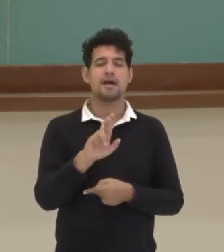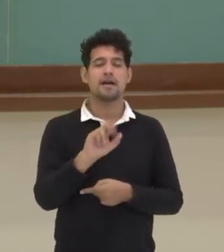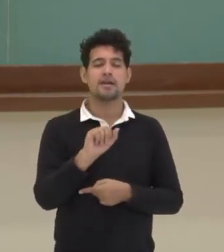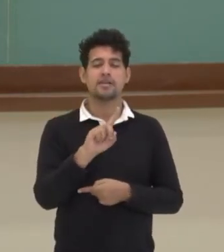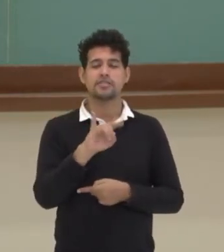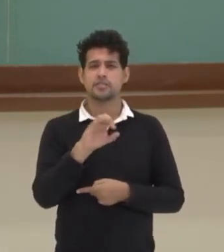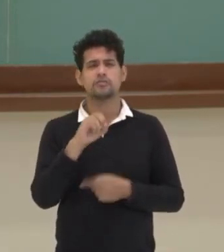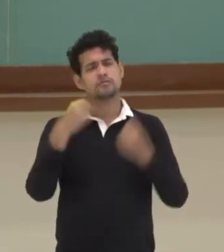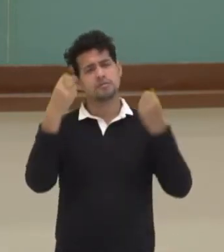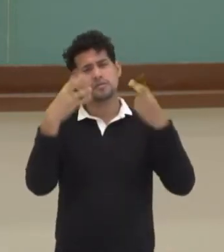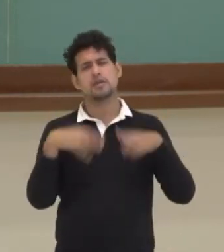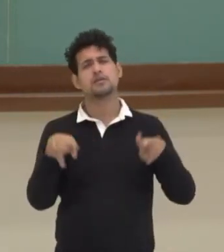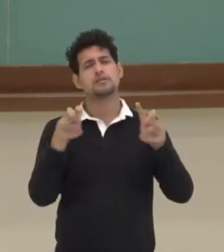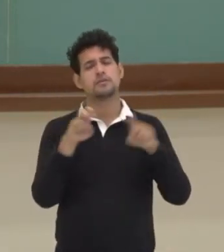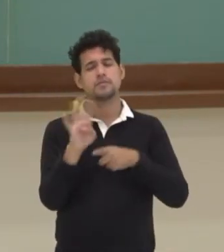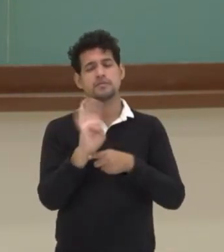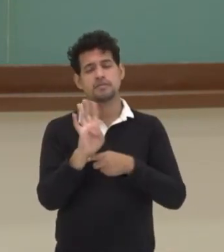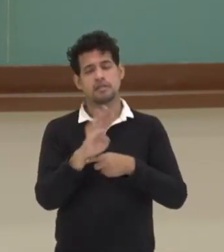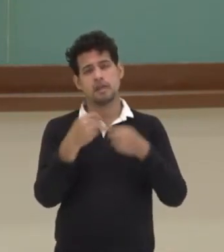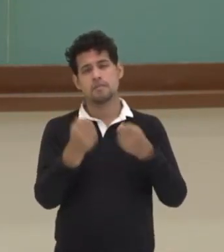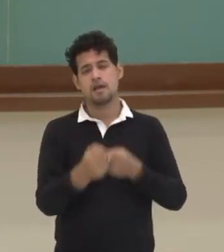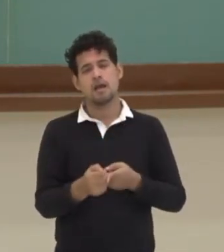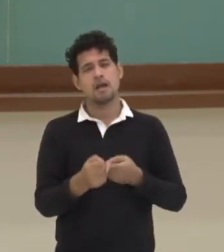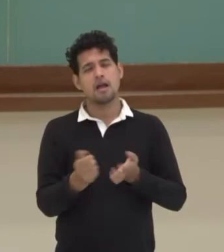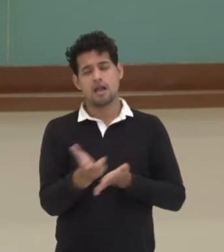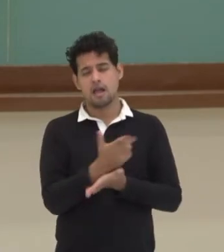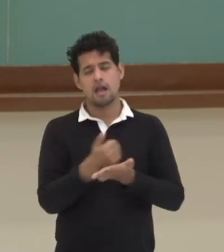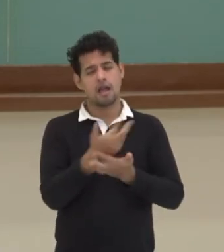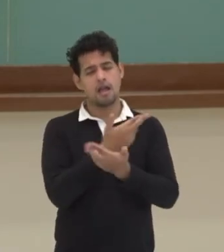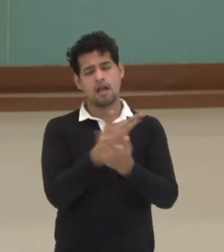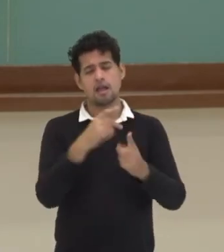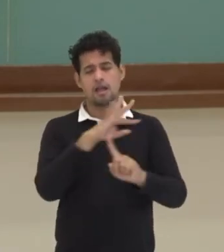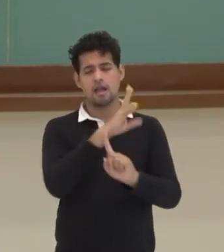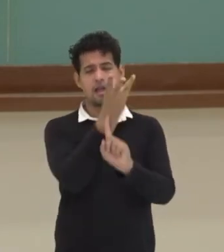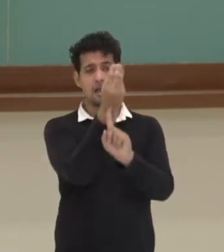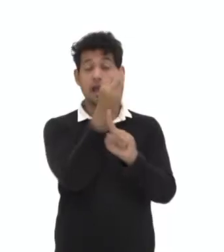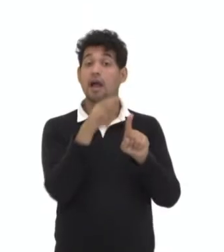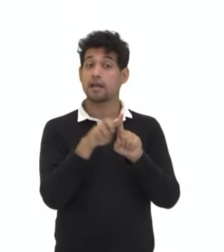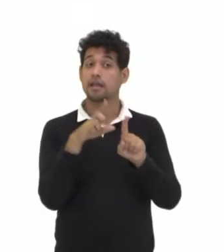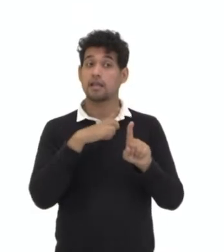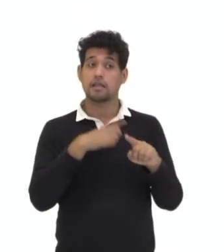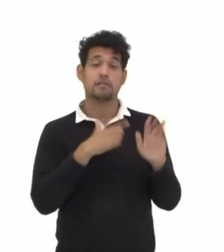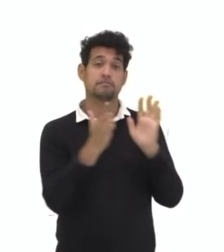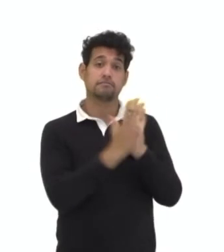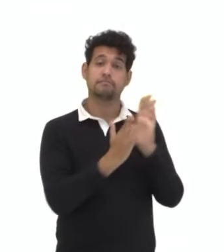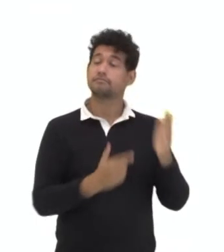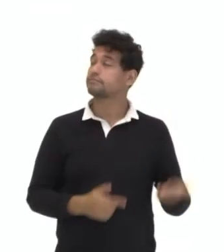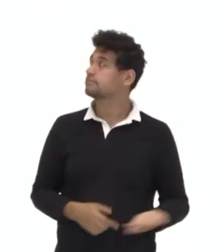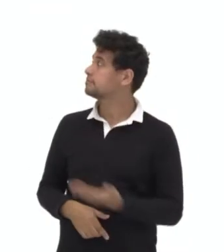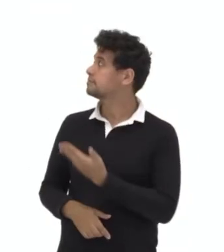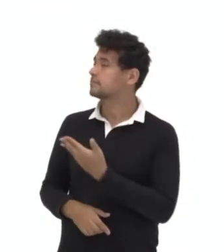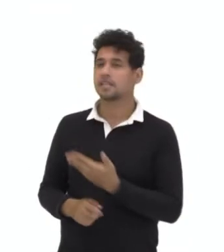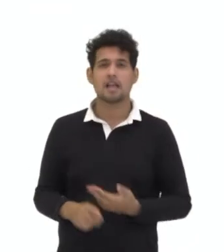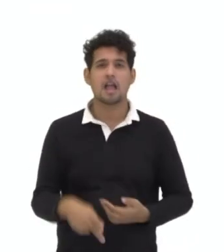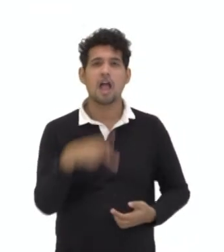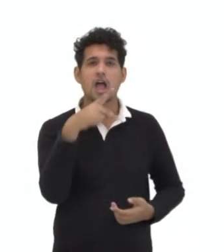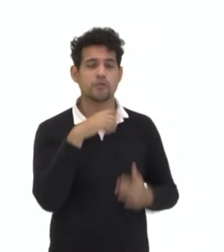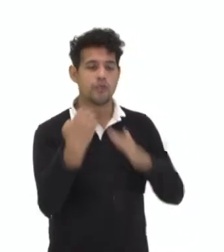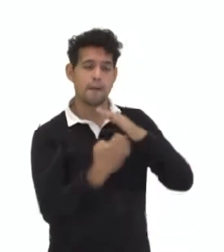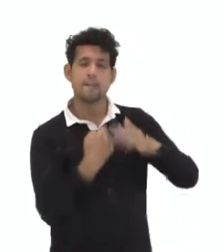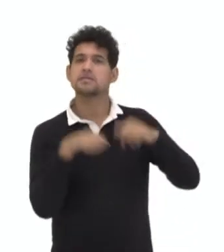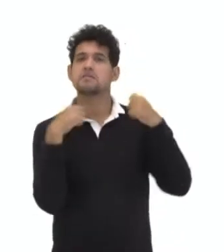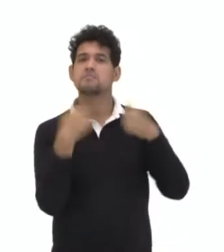o cinema, a arte cinematográfica. Aqui eu tenho um cartaz. Sua empresa precisa de